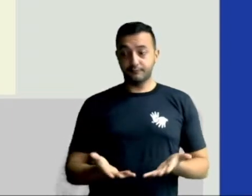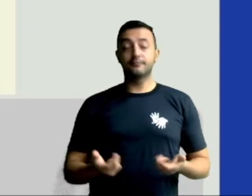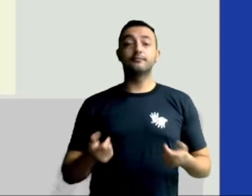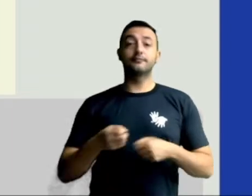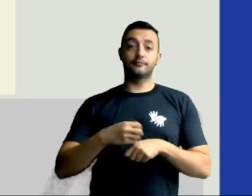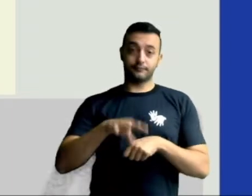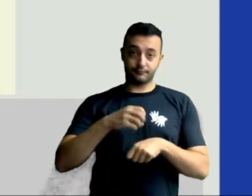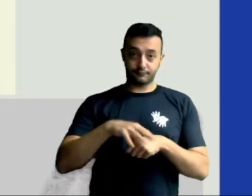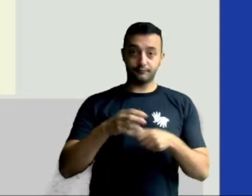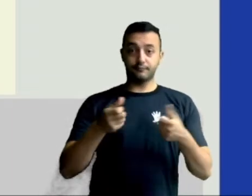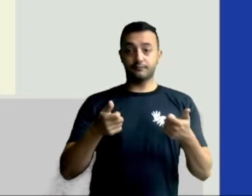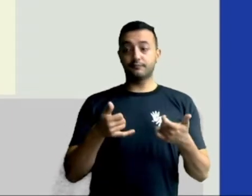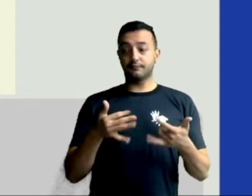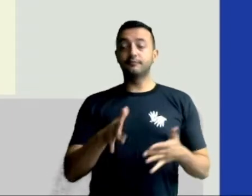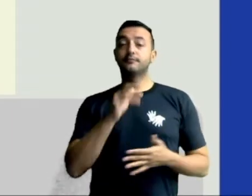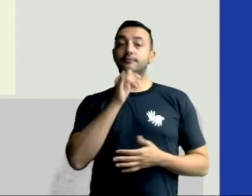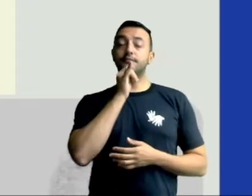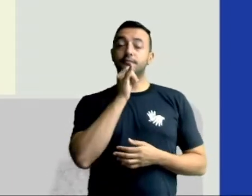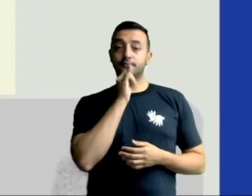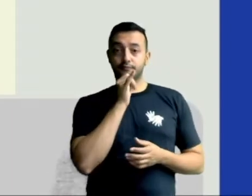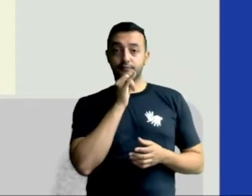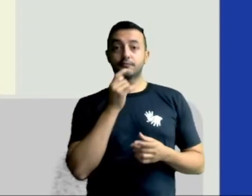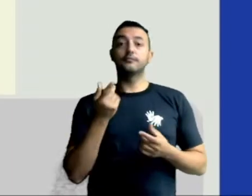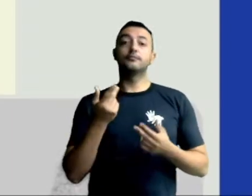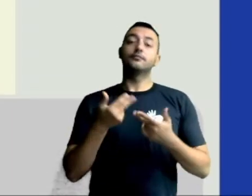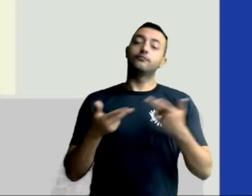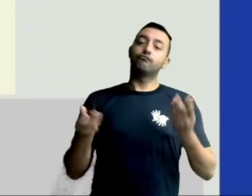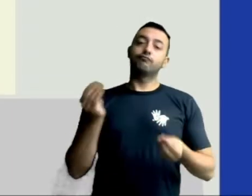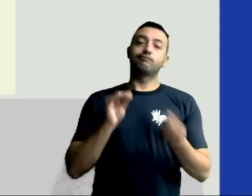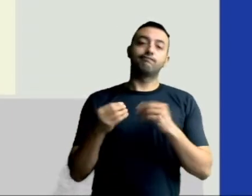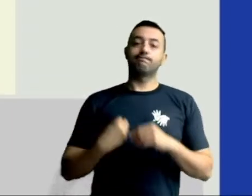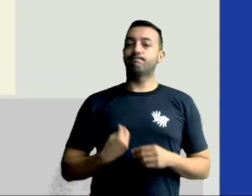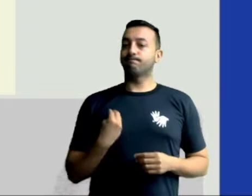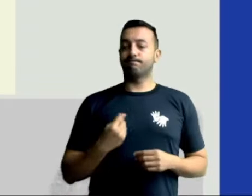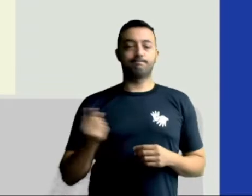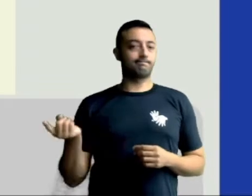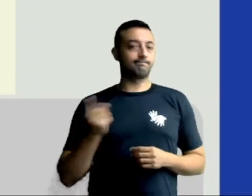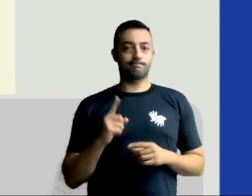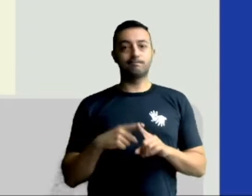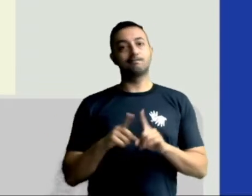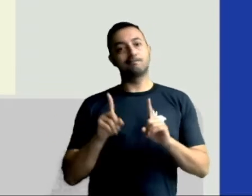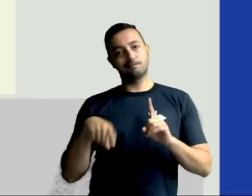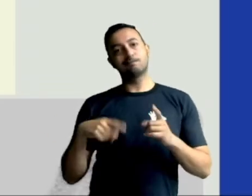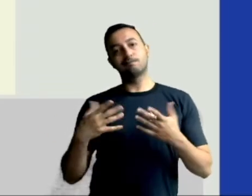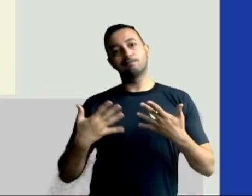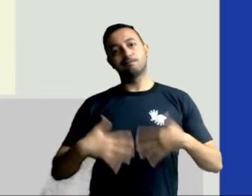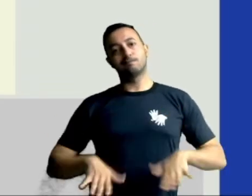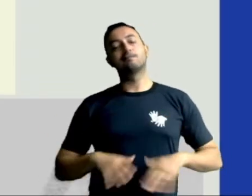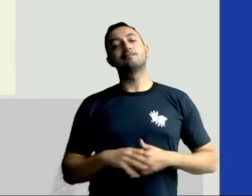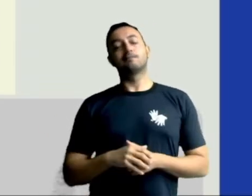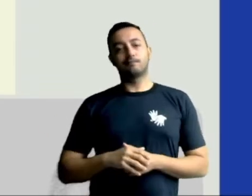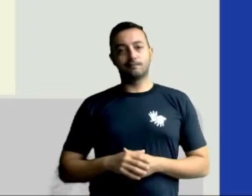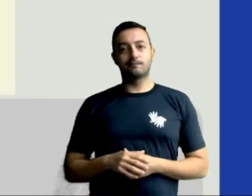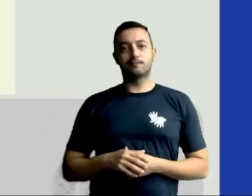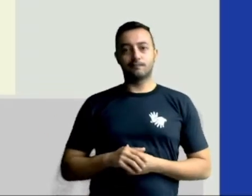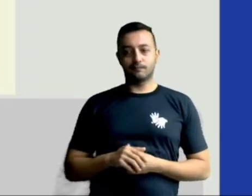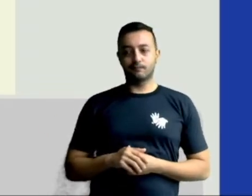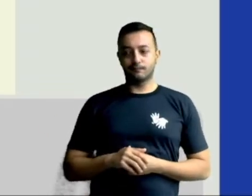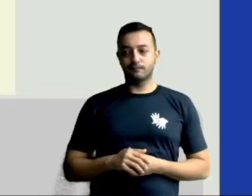aqui exemplos de componentes não vivos, mas que são componentes naturais, tá bom? Da